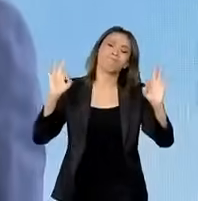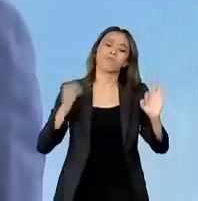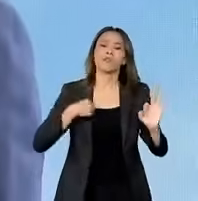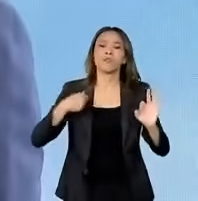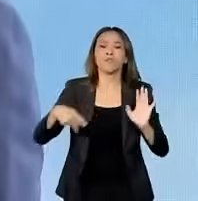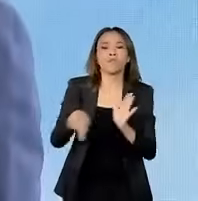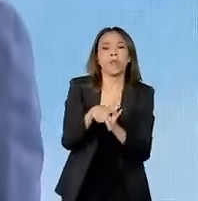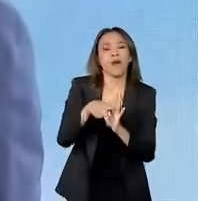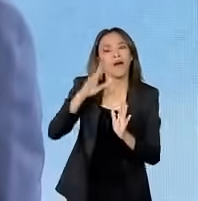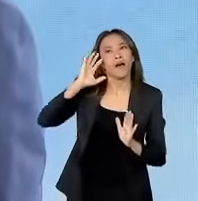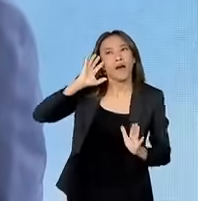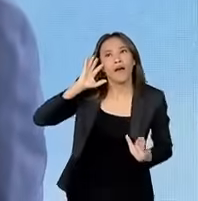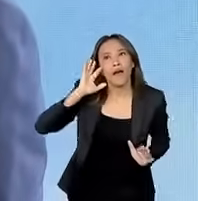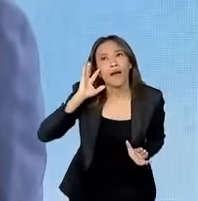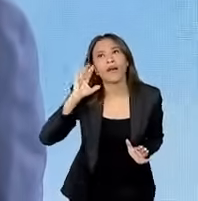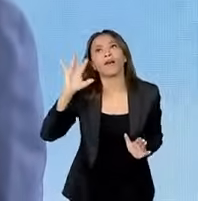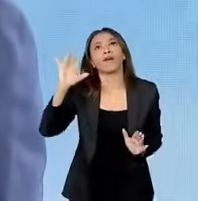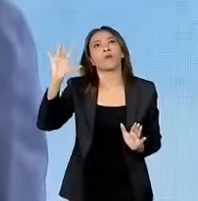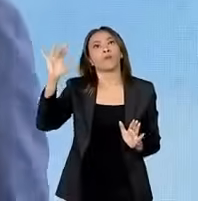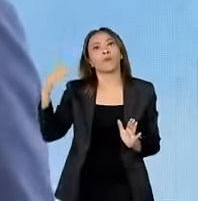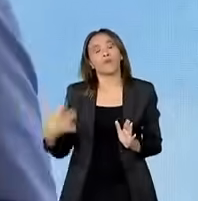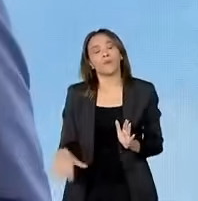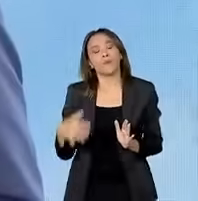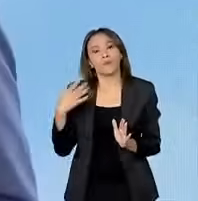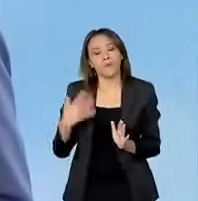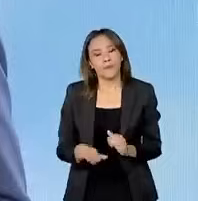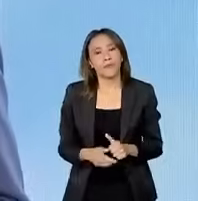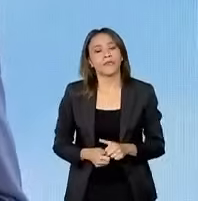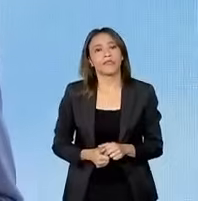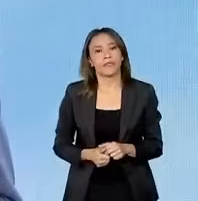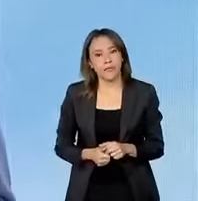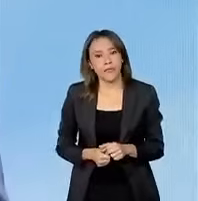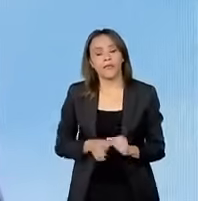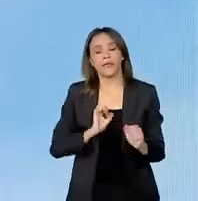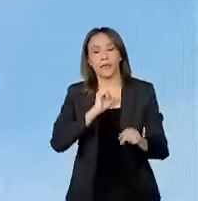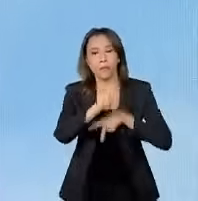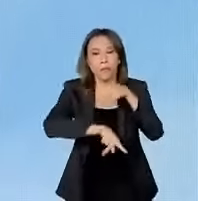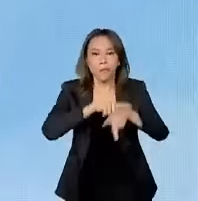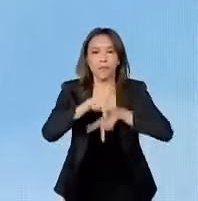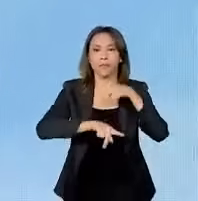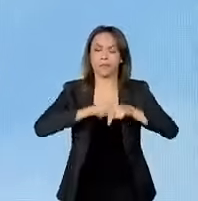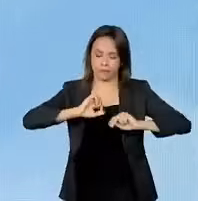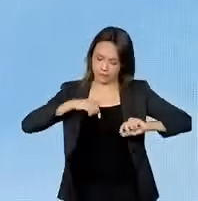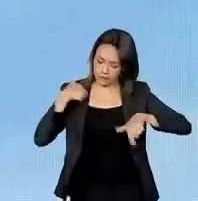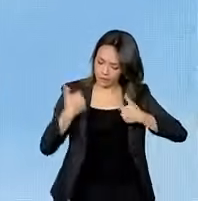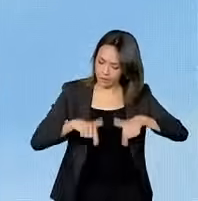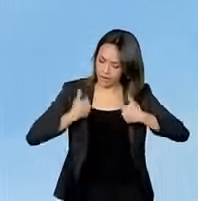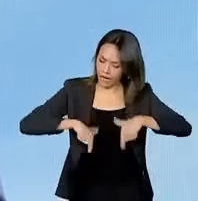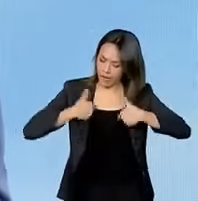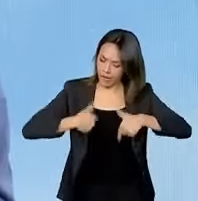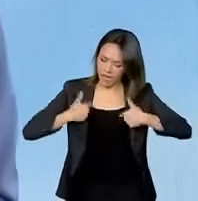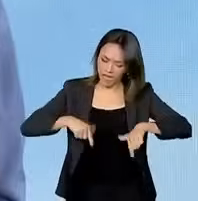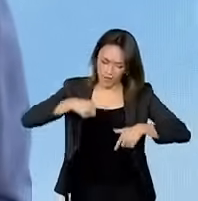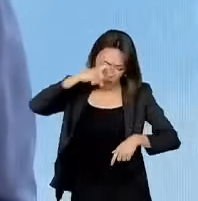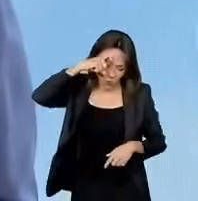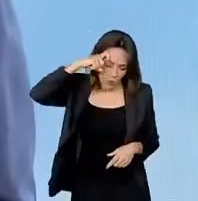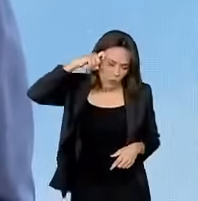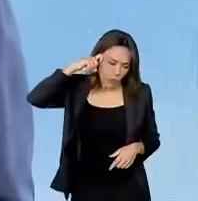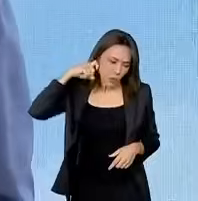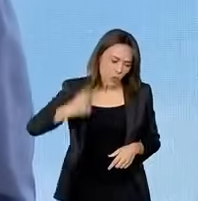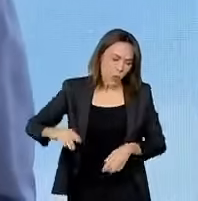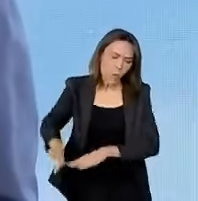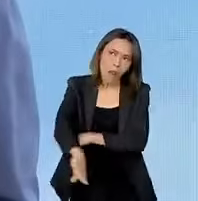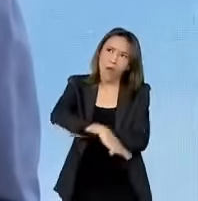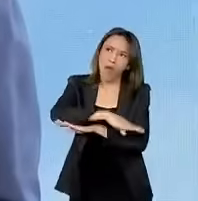da casa própria. É o povo trabalhador do nosso país poder, depois de uma jornada de